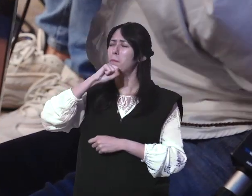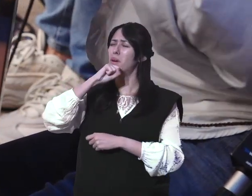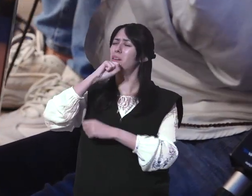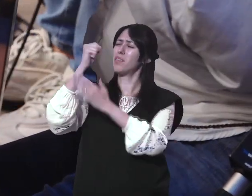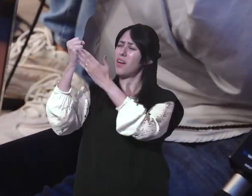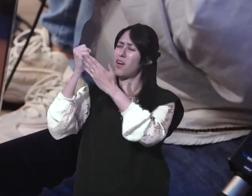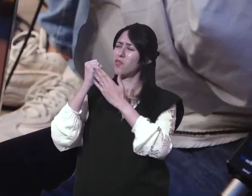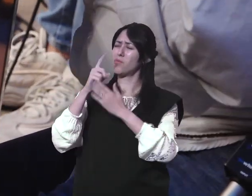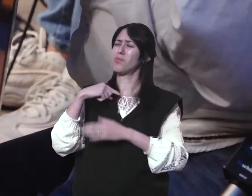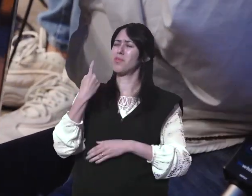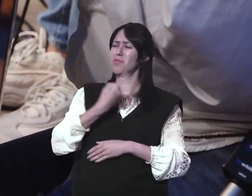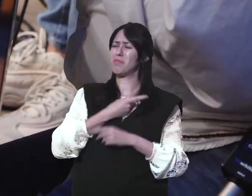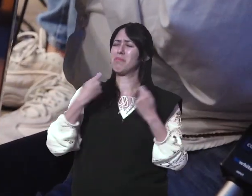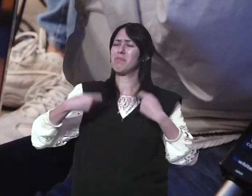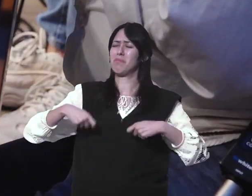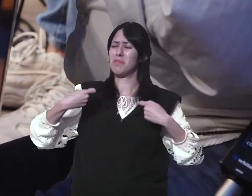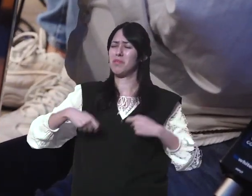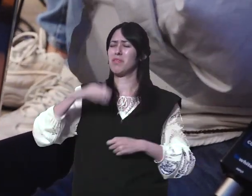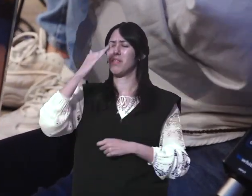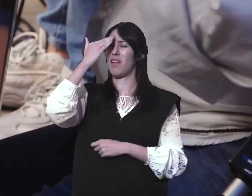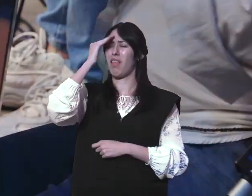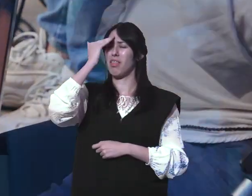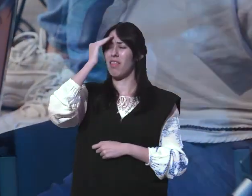compreender que as memórias,